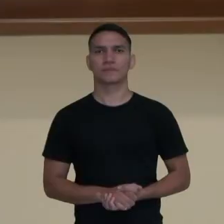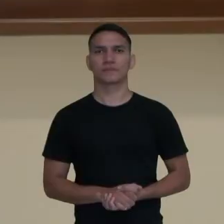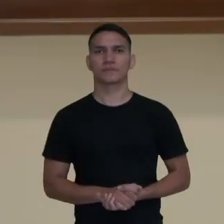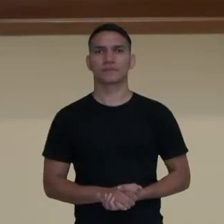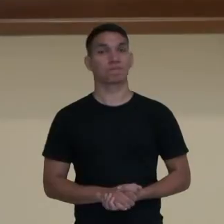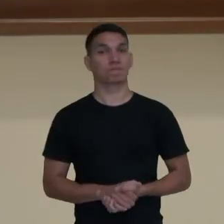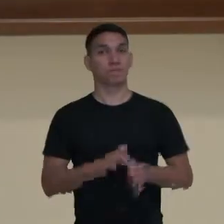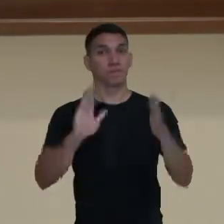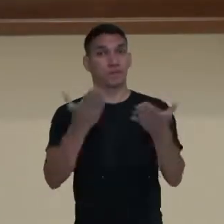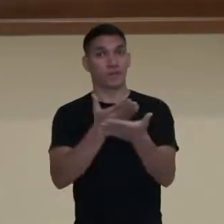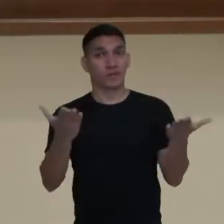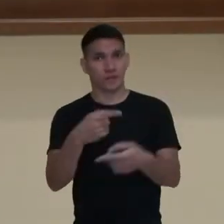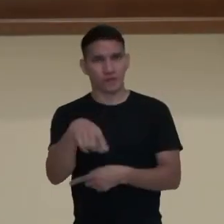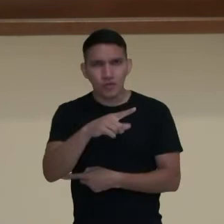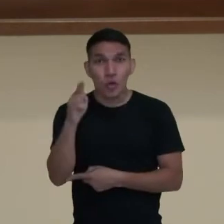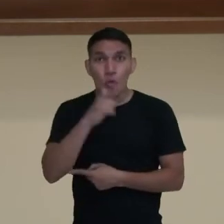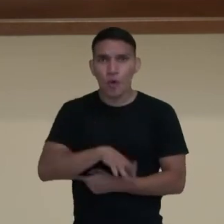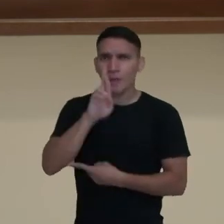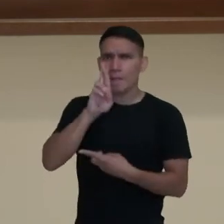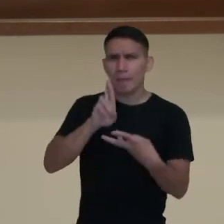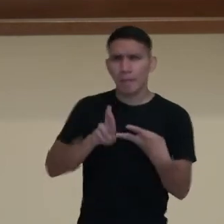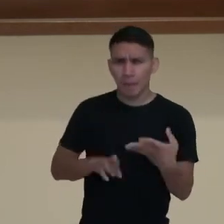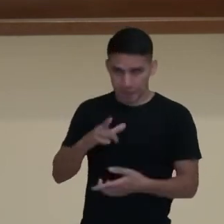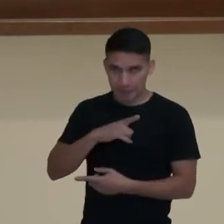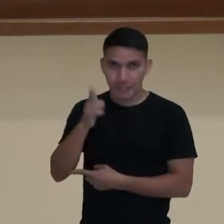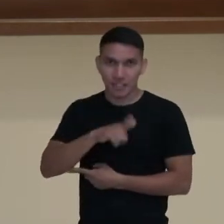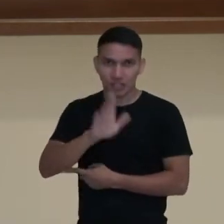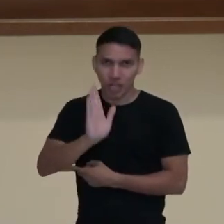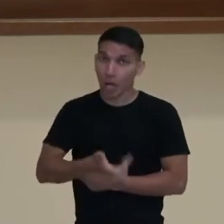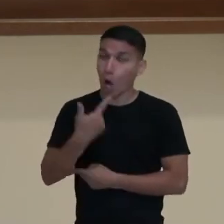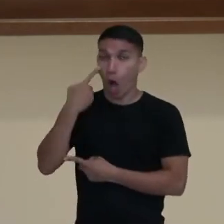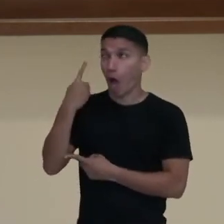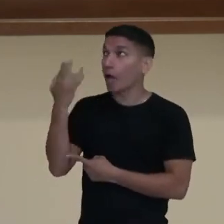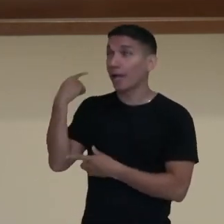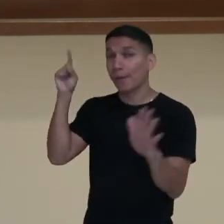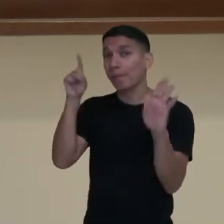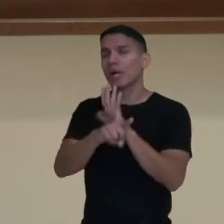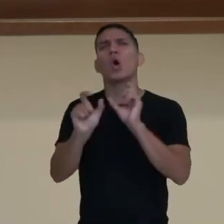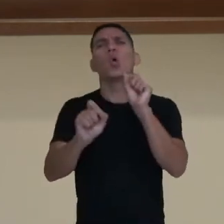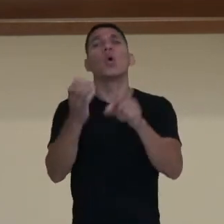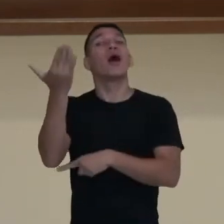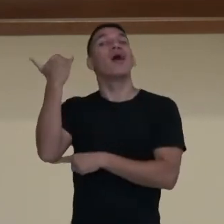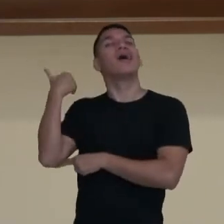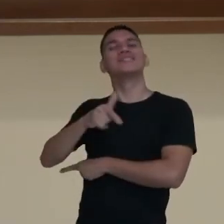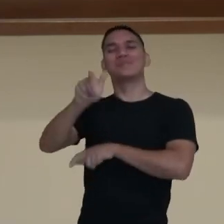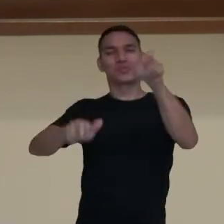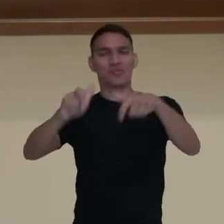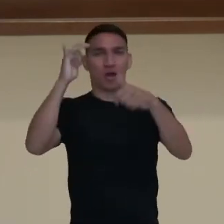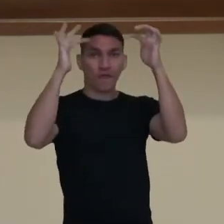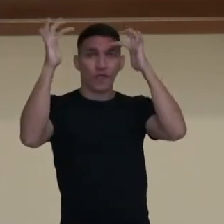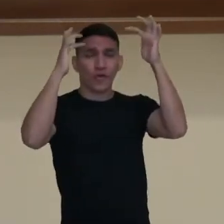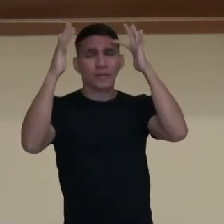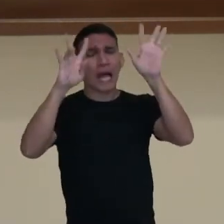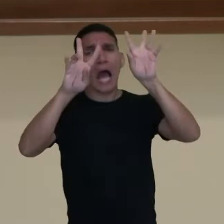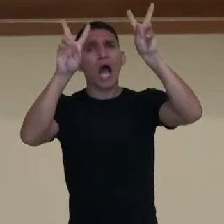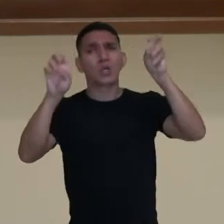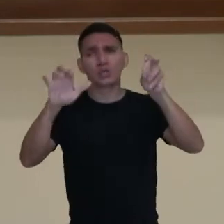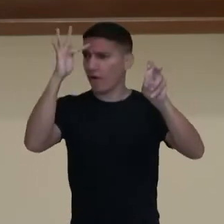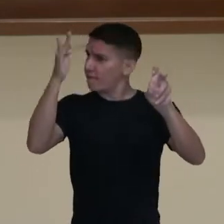E aí, pessoal, vocês conseguiram responder? Veja que eu perguntei, né? O que os filósofos pensavam da fé e da